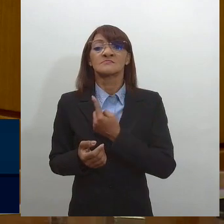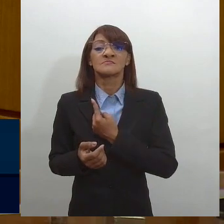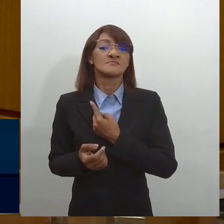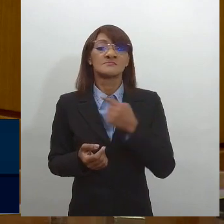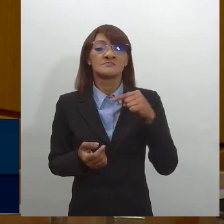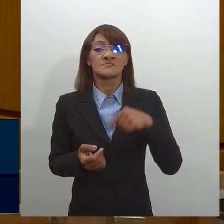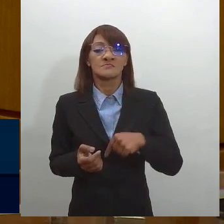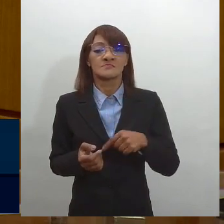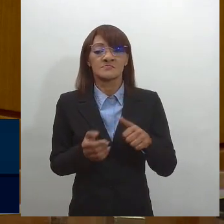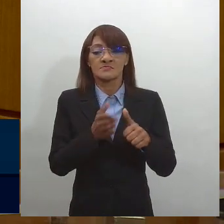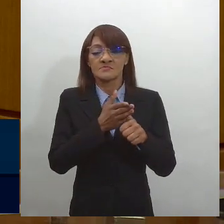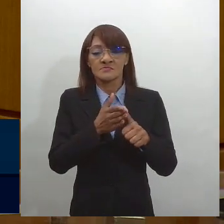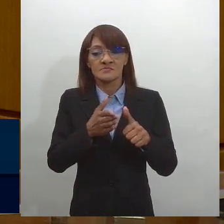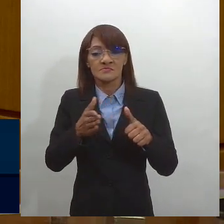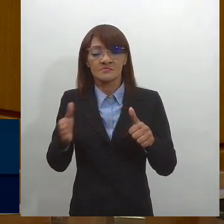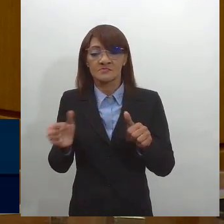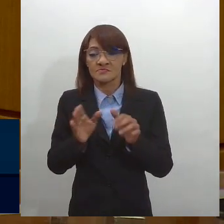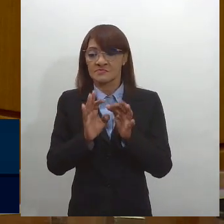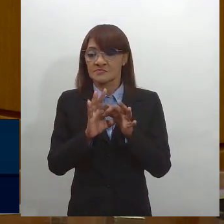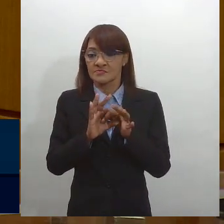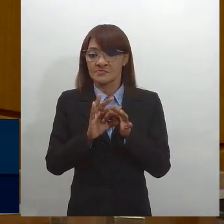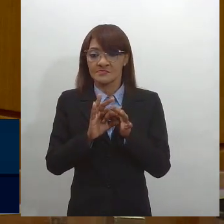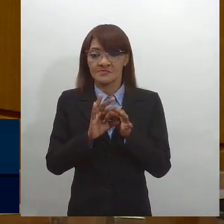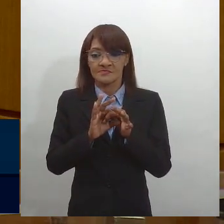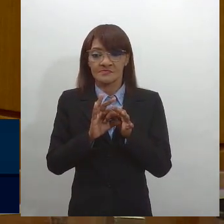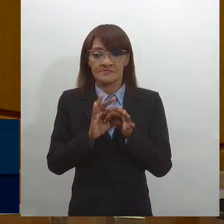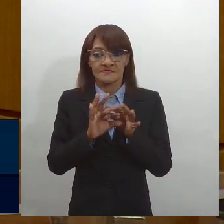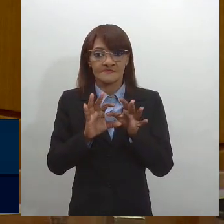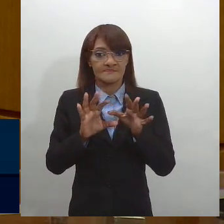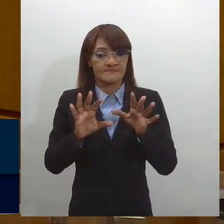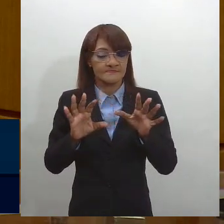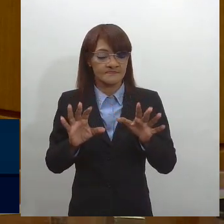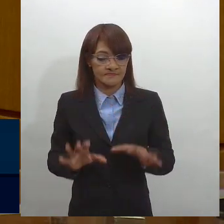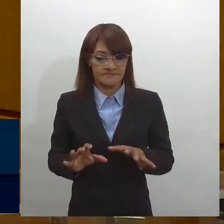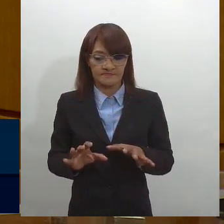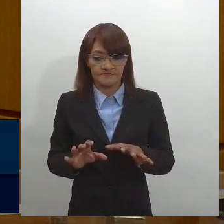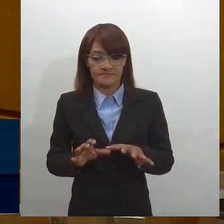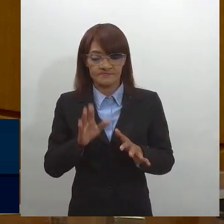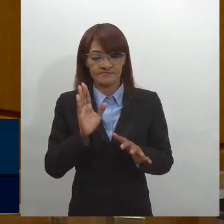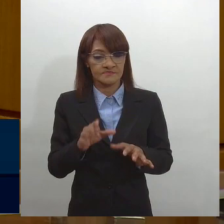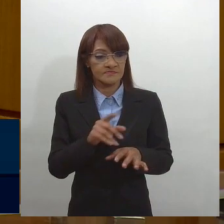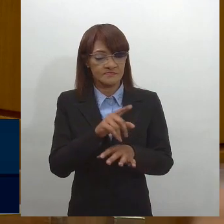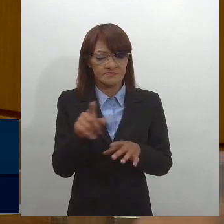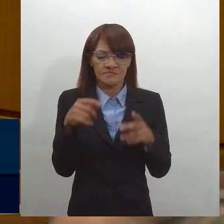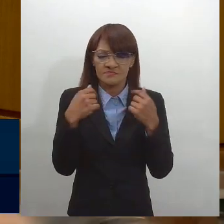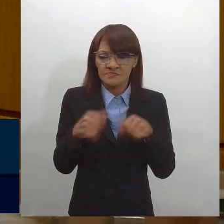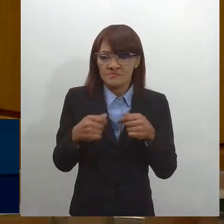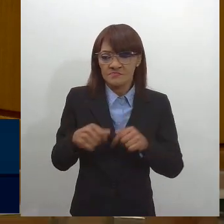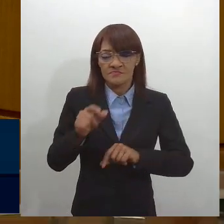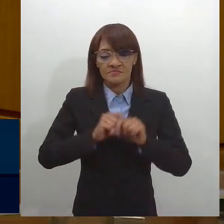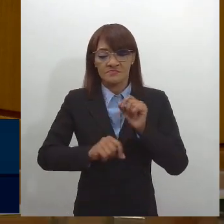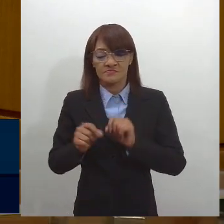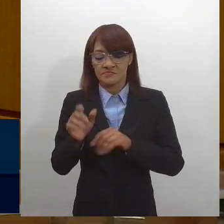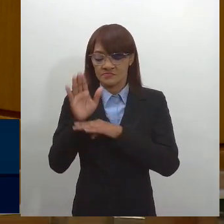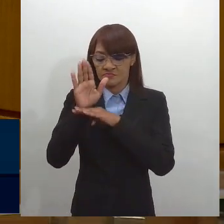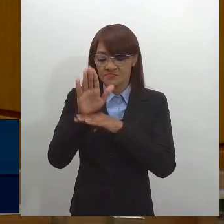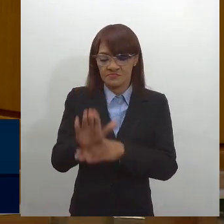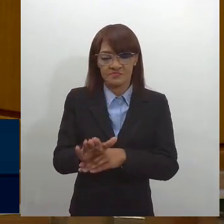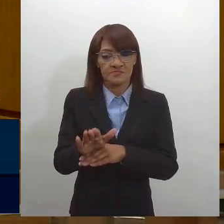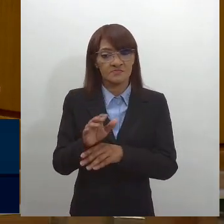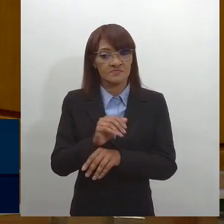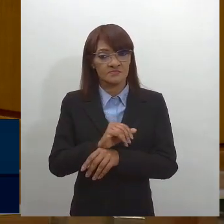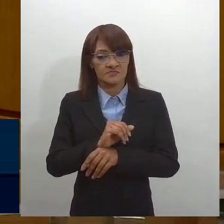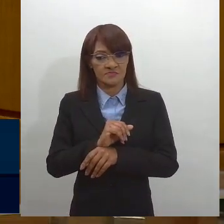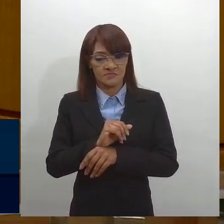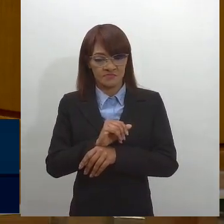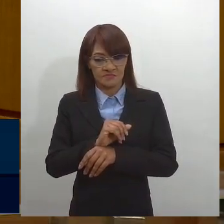disposição da empresa naquilo que for necessário para a gente poder ajudar, não só captar esse